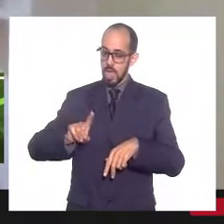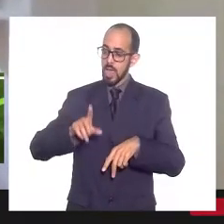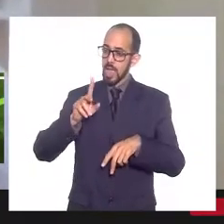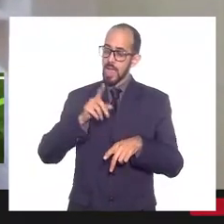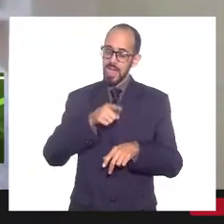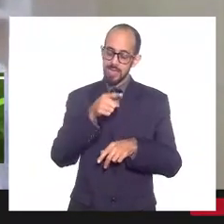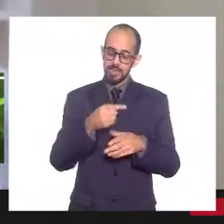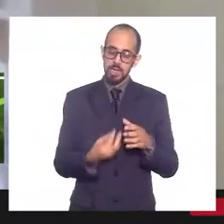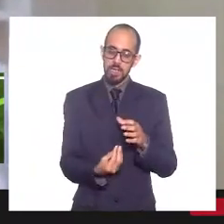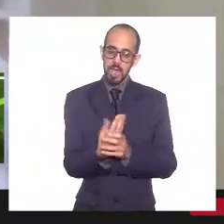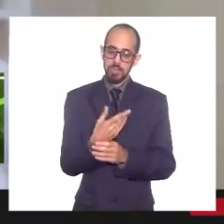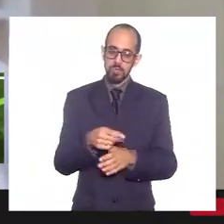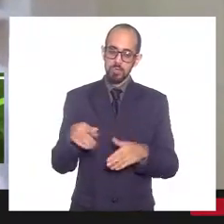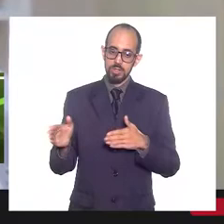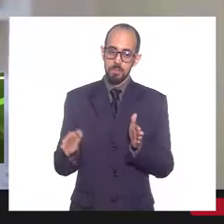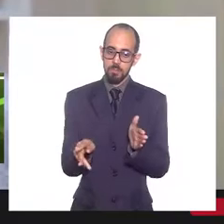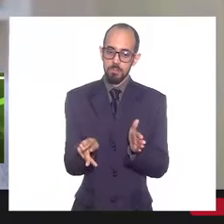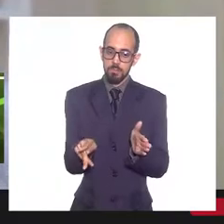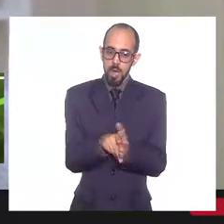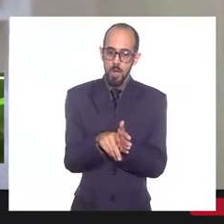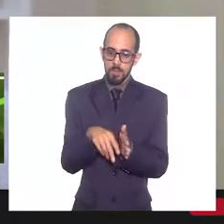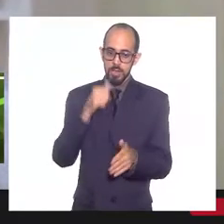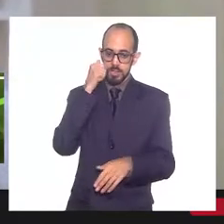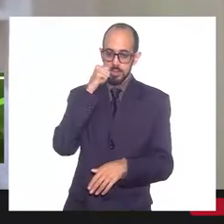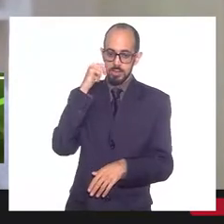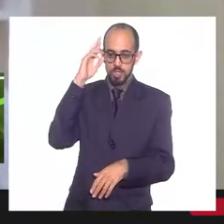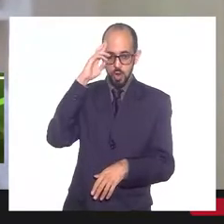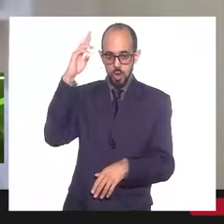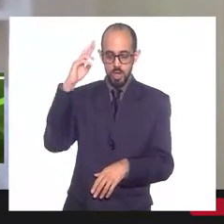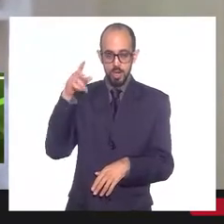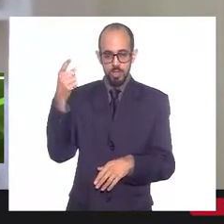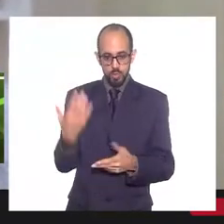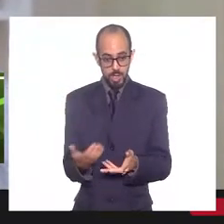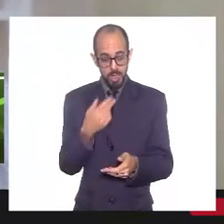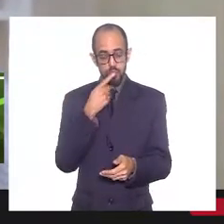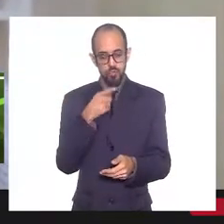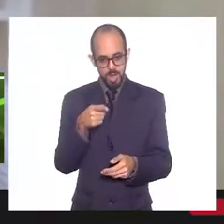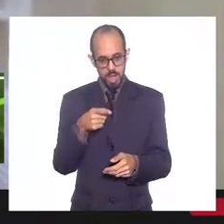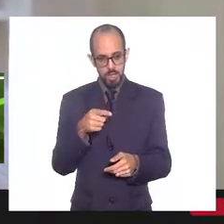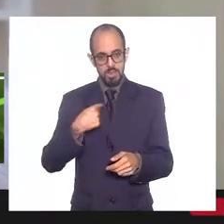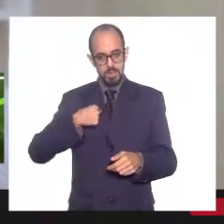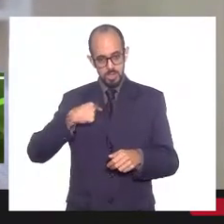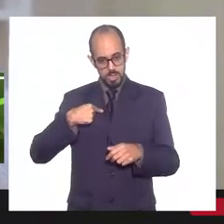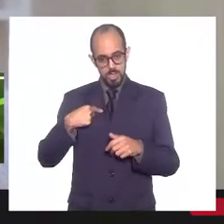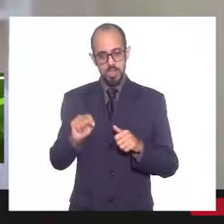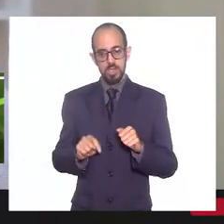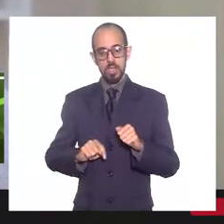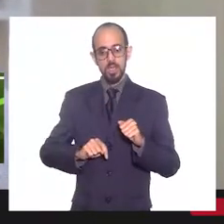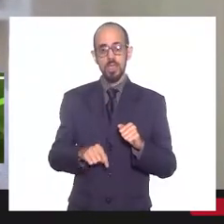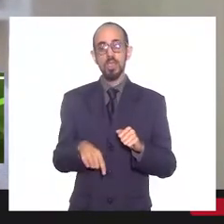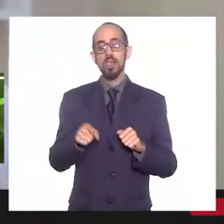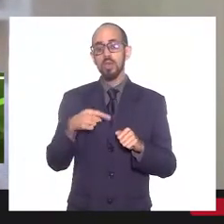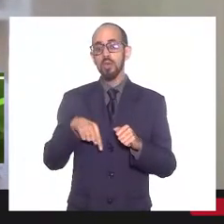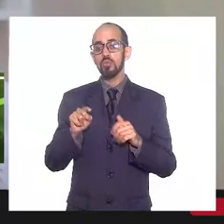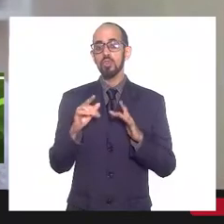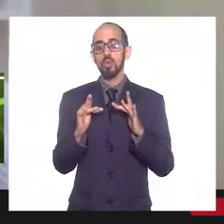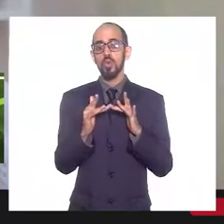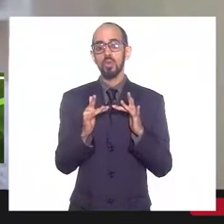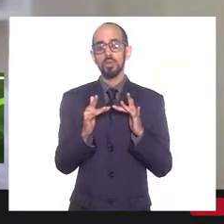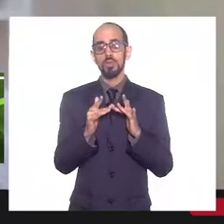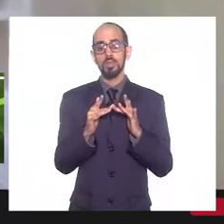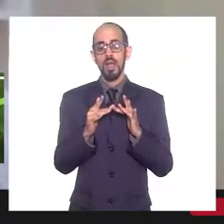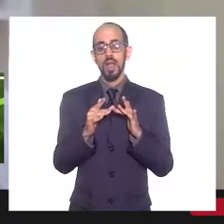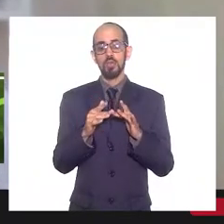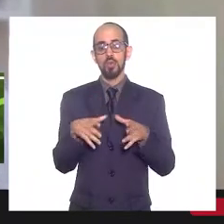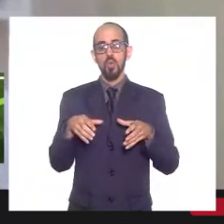Dessa senhora ao qual quero registrar que interagir com Conselho de Pastores e pedir